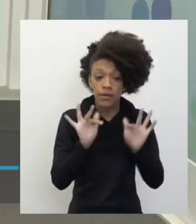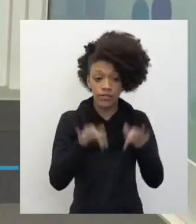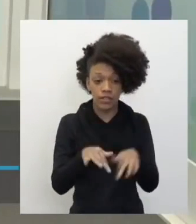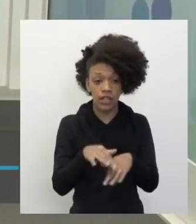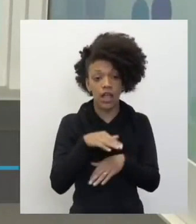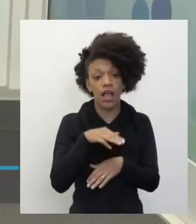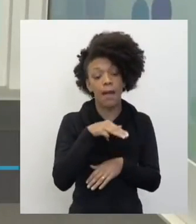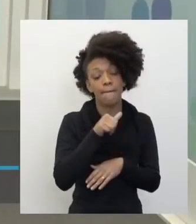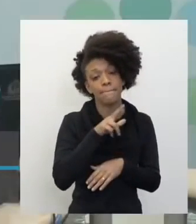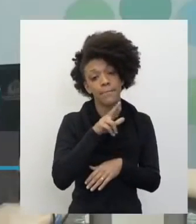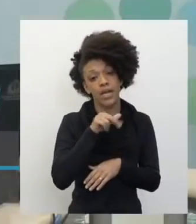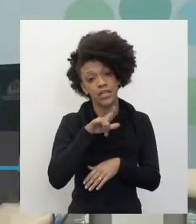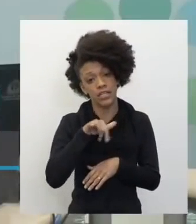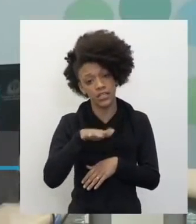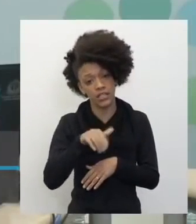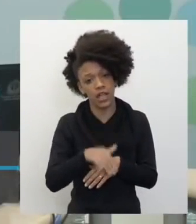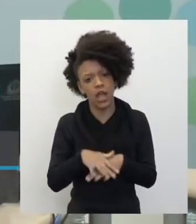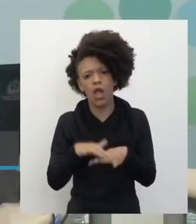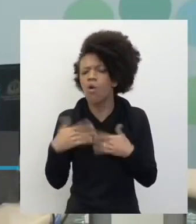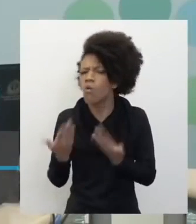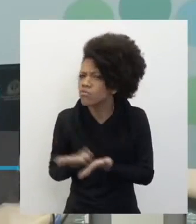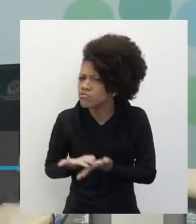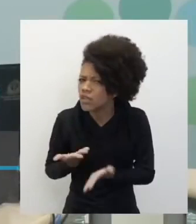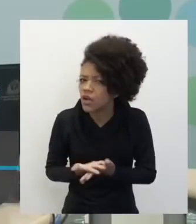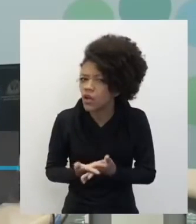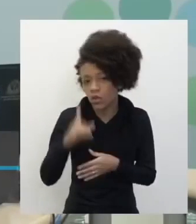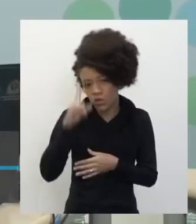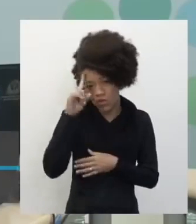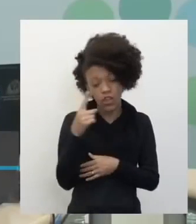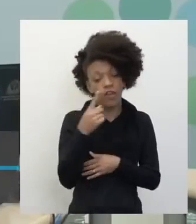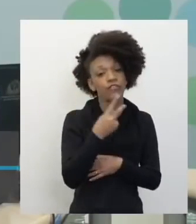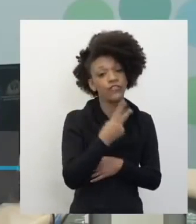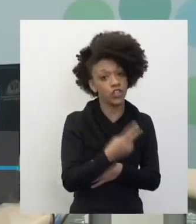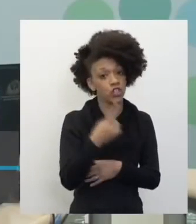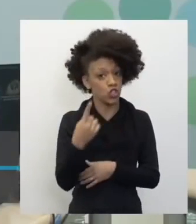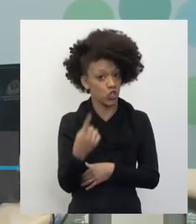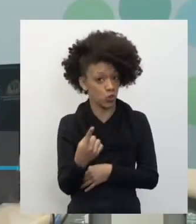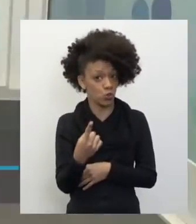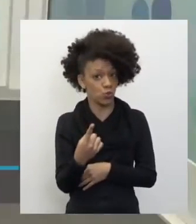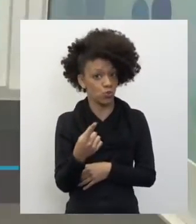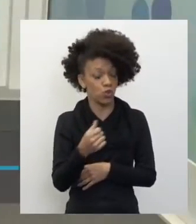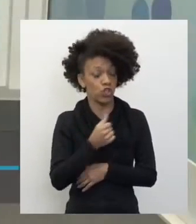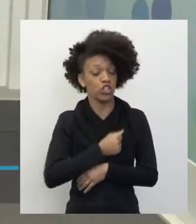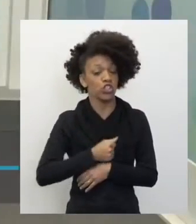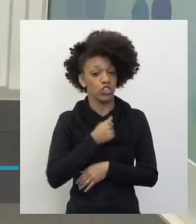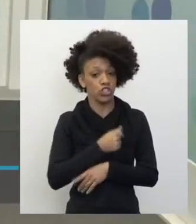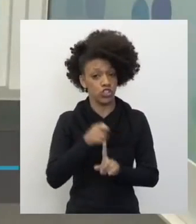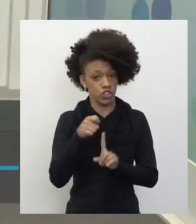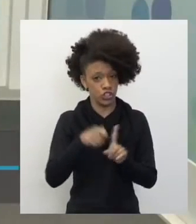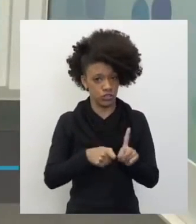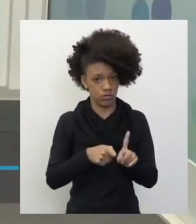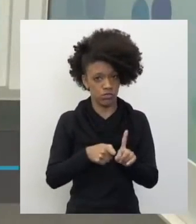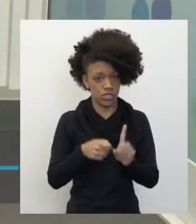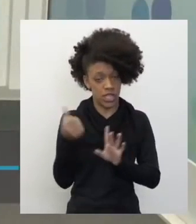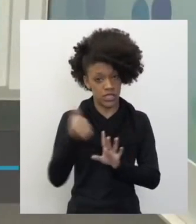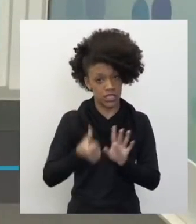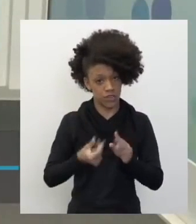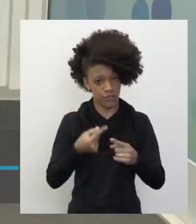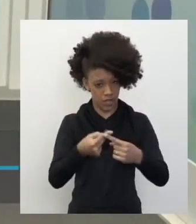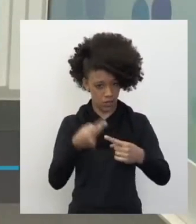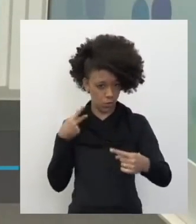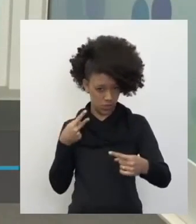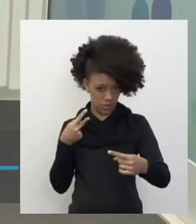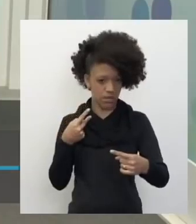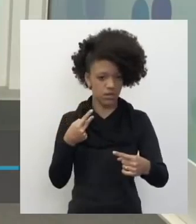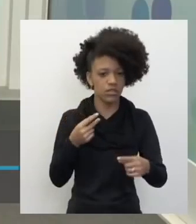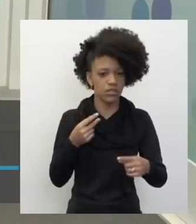Marília Gabriela pergunta quando é que foi essa aula? Foi no dia 21 de agosto, sexta-feira. Antes da semaninha aí do recesso. Pode voltar